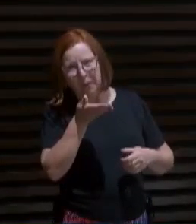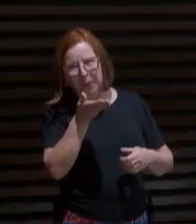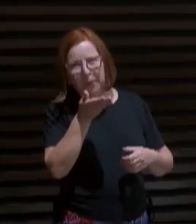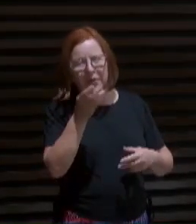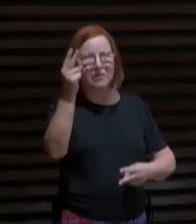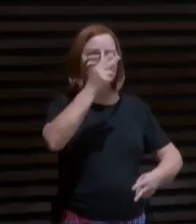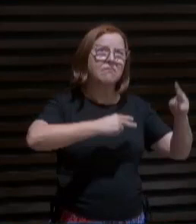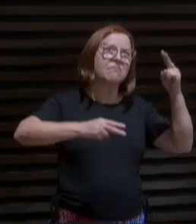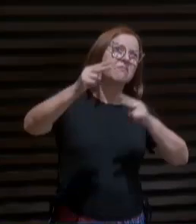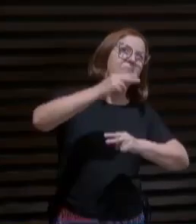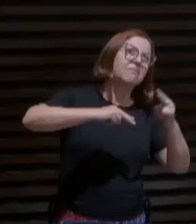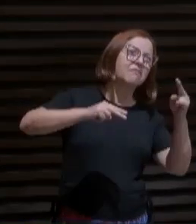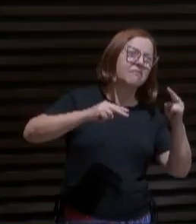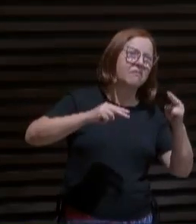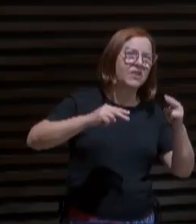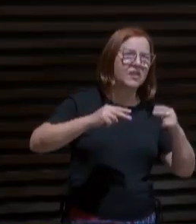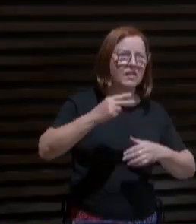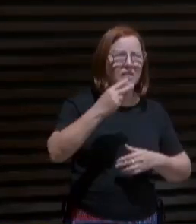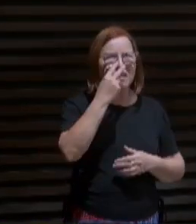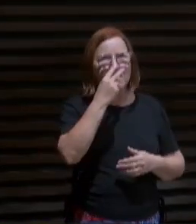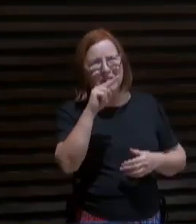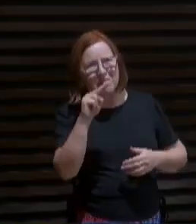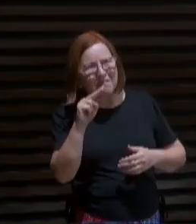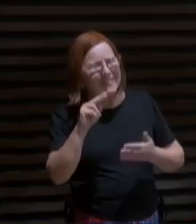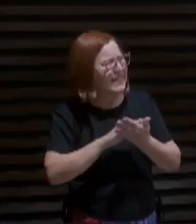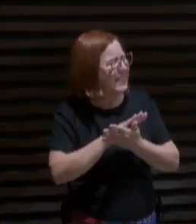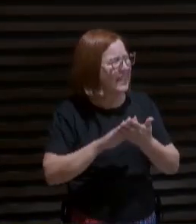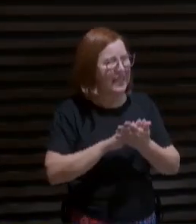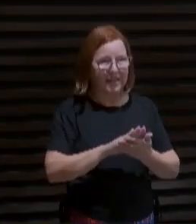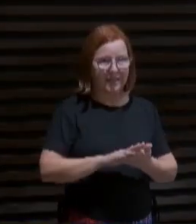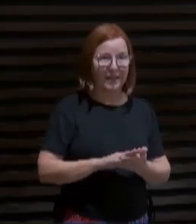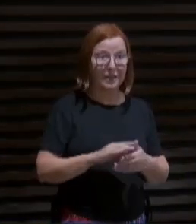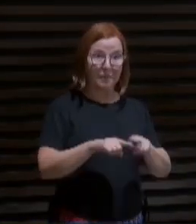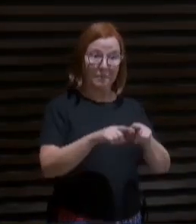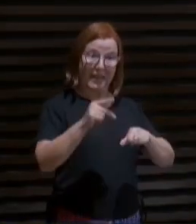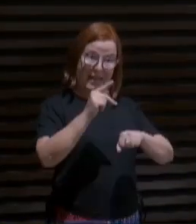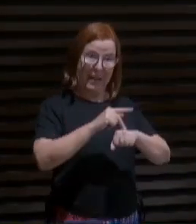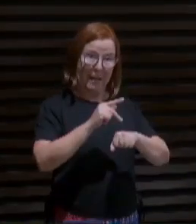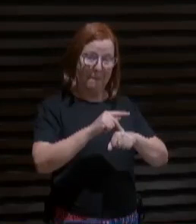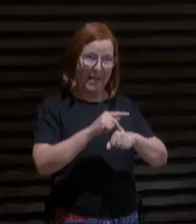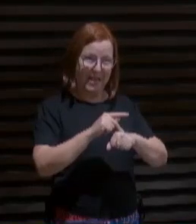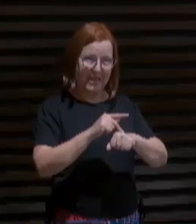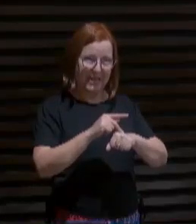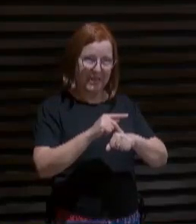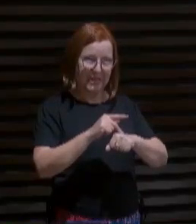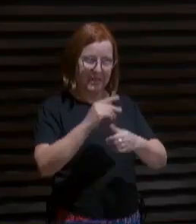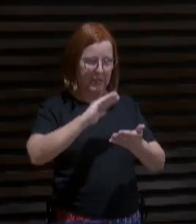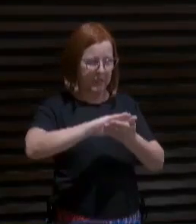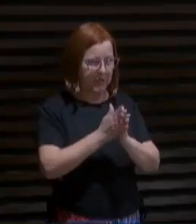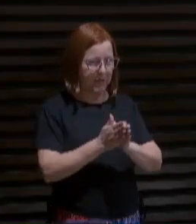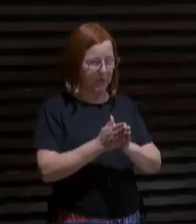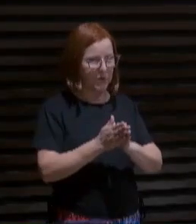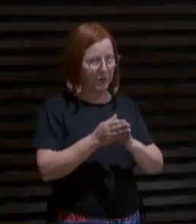levou, e deles não se viram mais vestígios. Mas a pedra que feriu a estátua se tornou